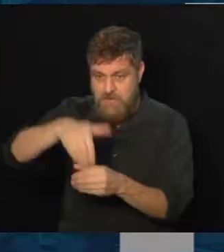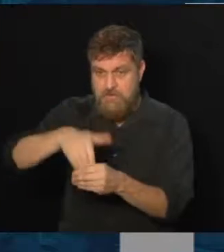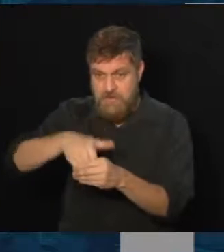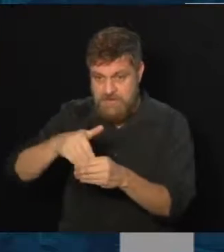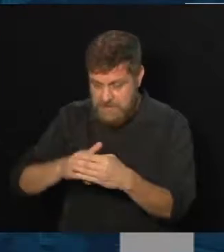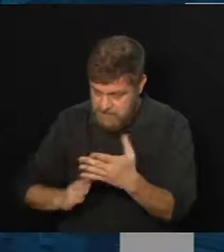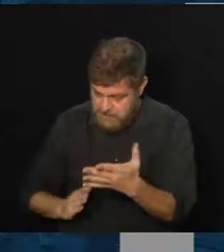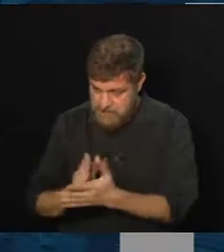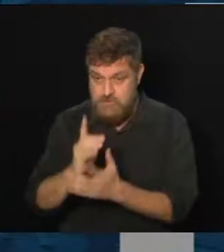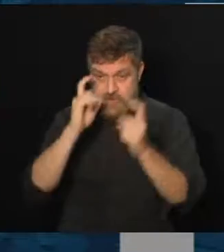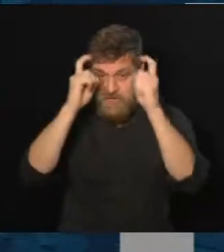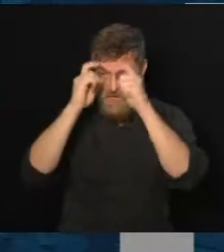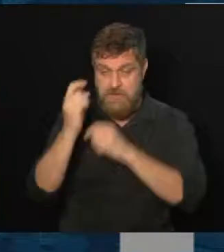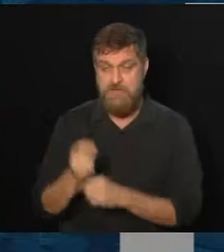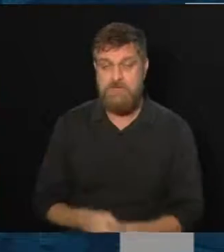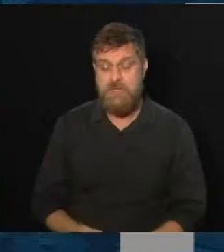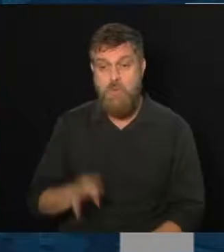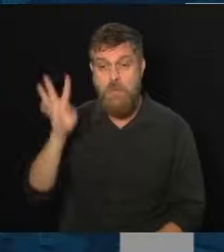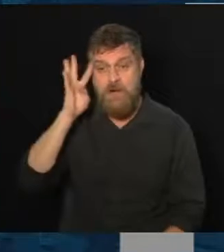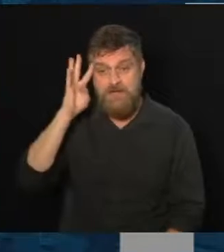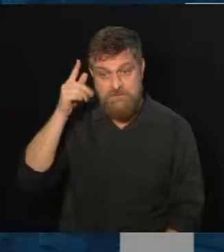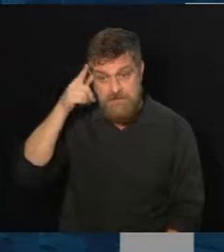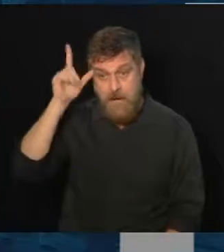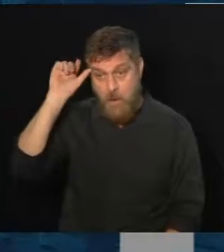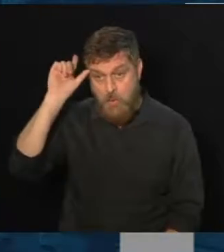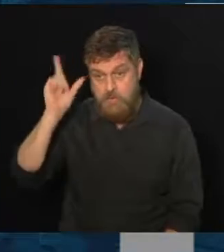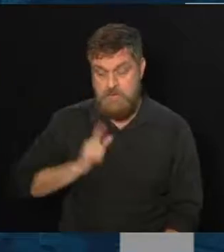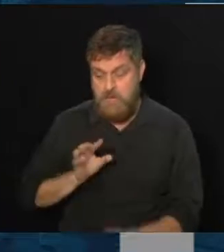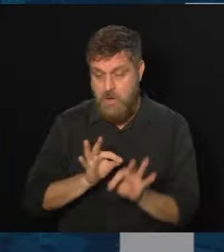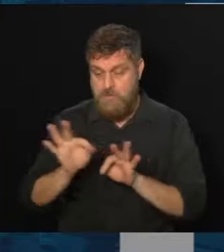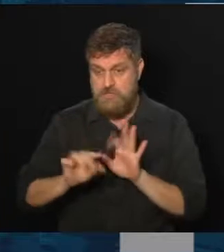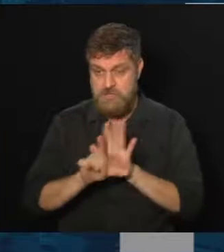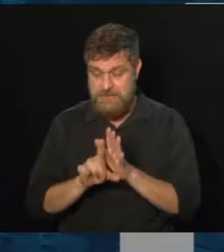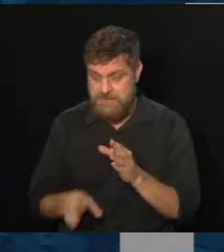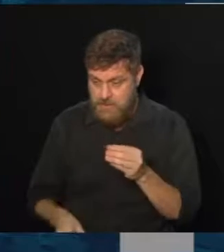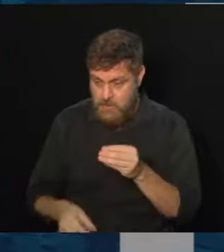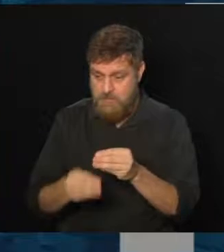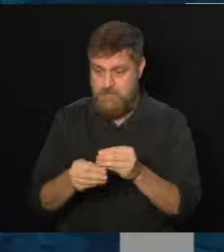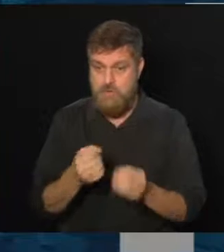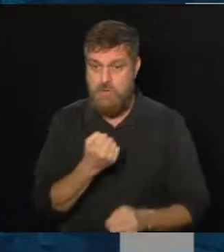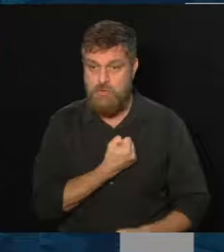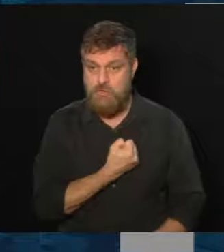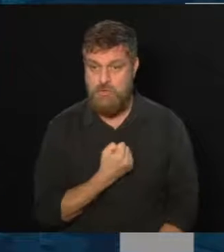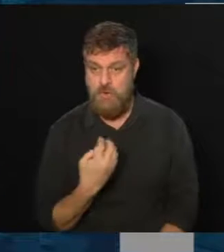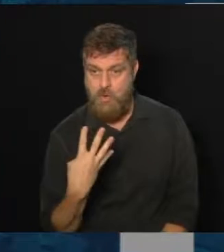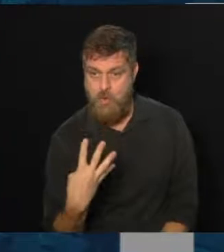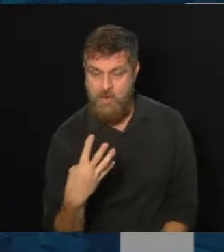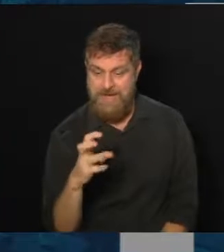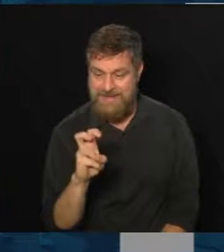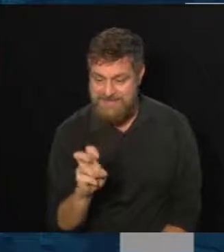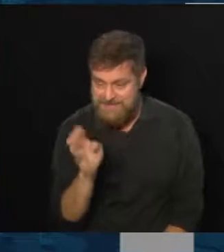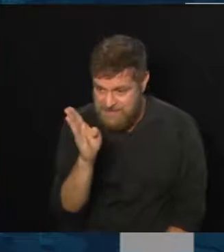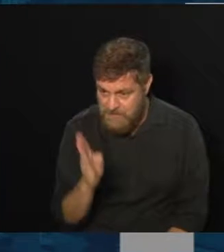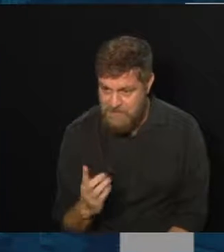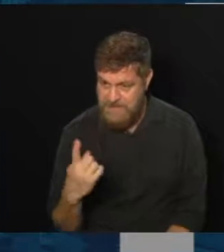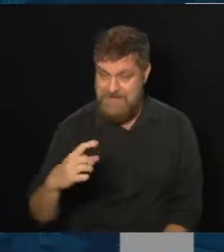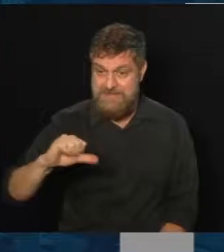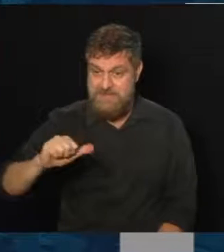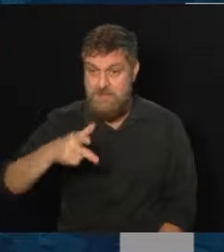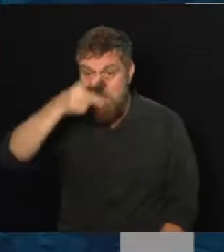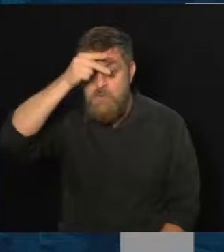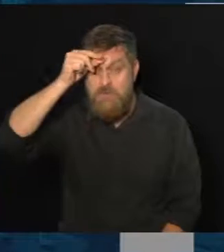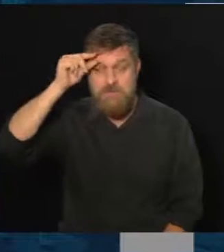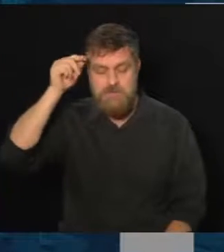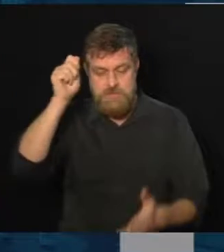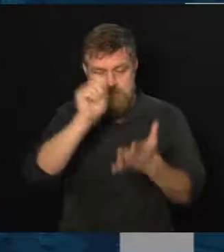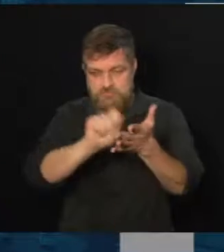discussão, na reunião ordinária desta quarta-feira, o projeto de lei complementar número 45 de 2019, de autoria do